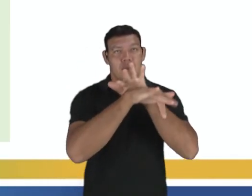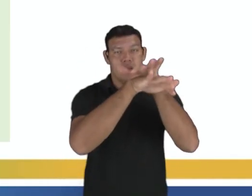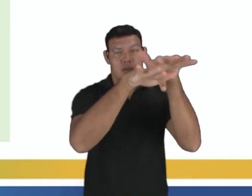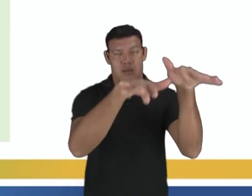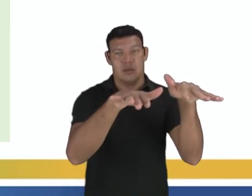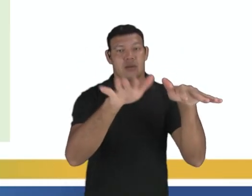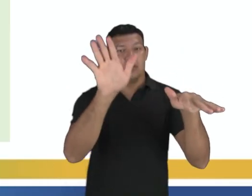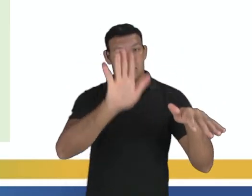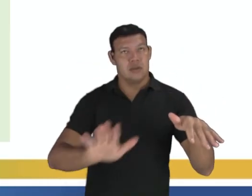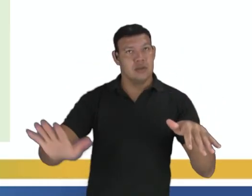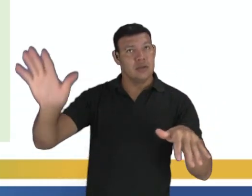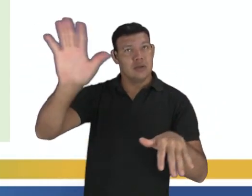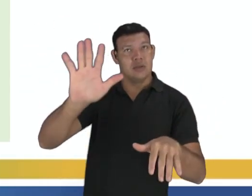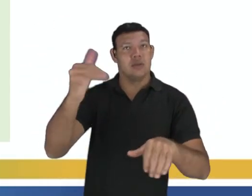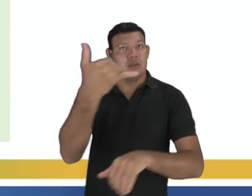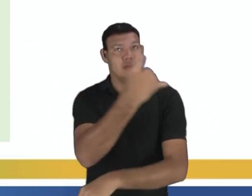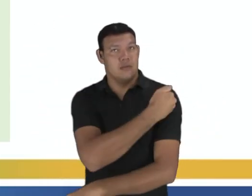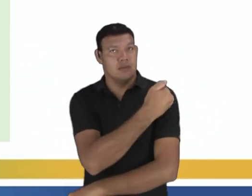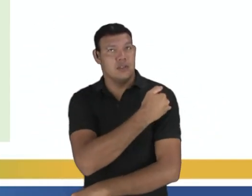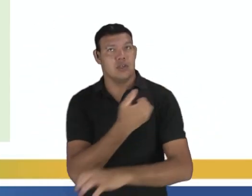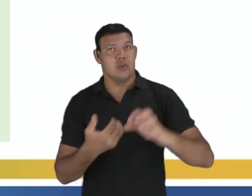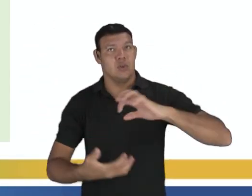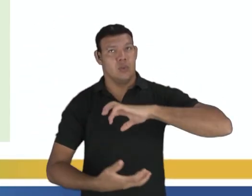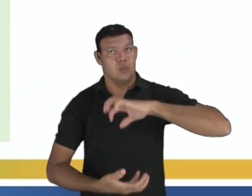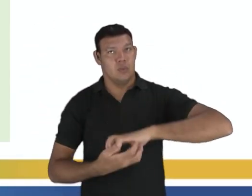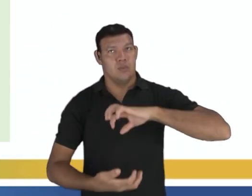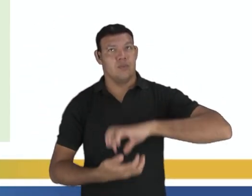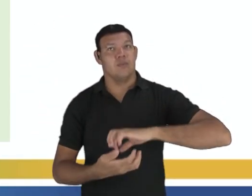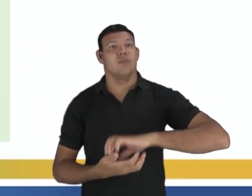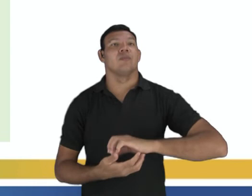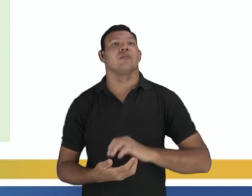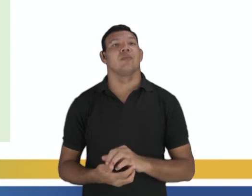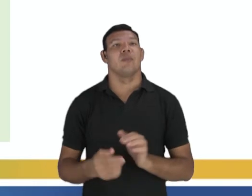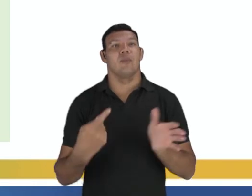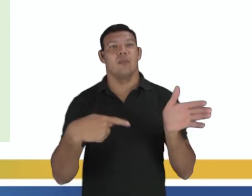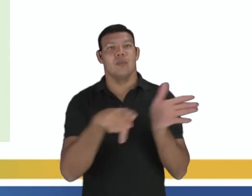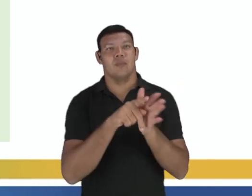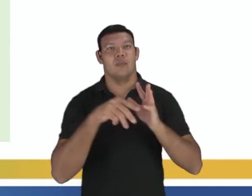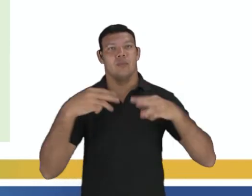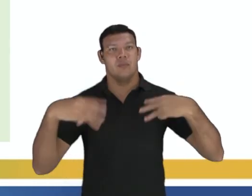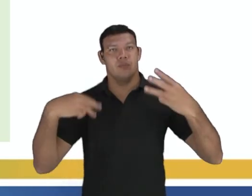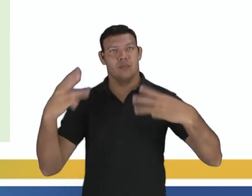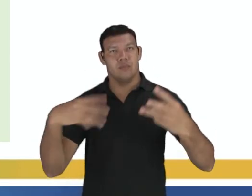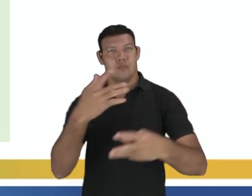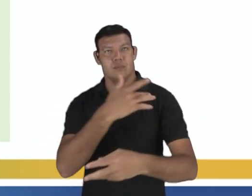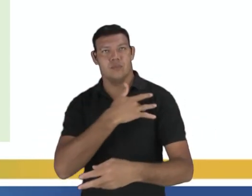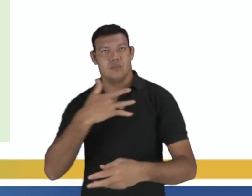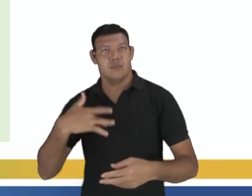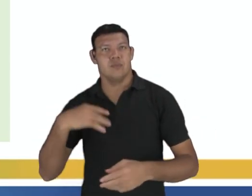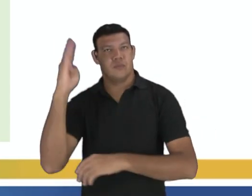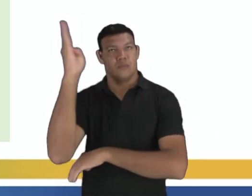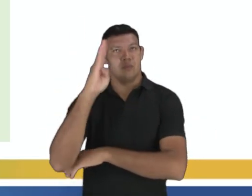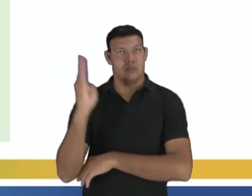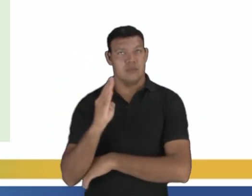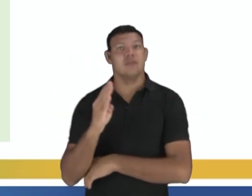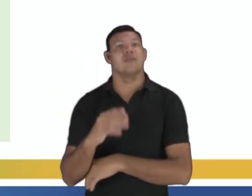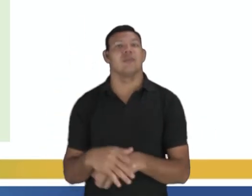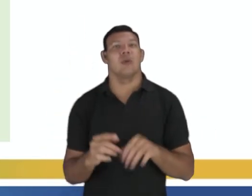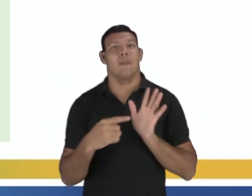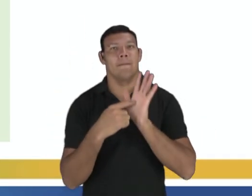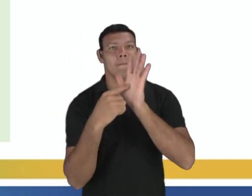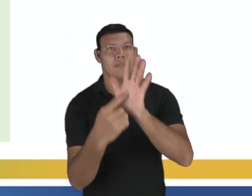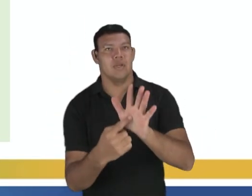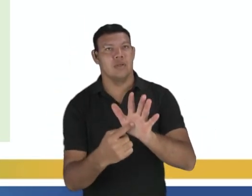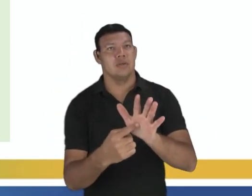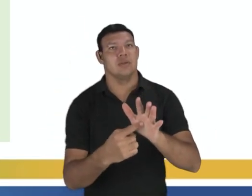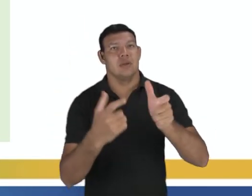A campanha nacional de vacinação do idoso, instituída pelo Ministério da Saúde do Brasil, vem se revelando uma das